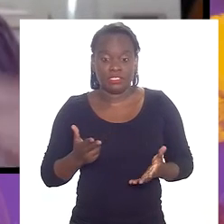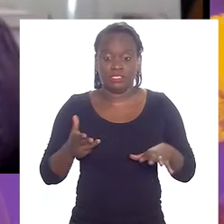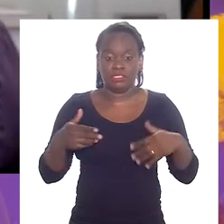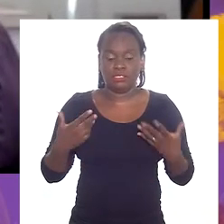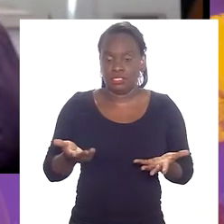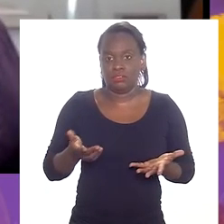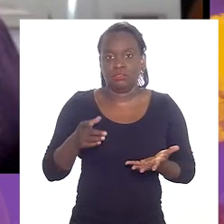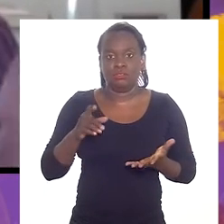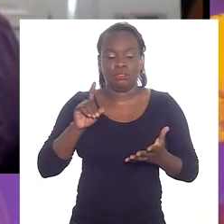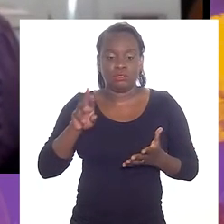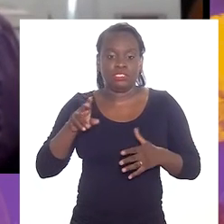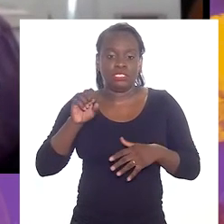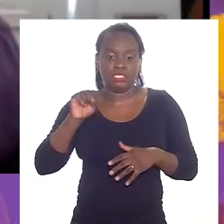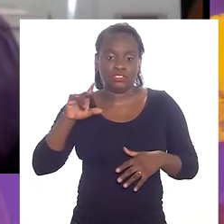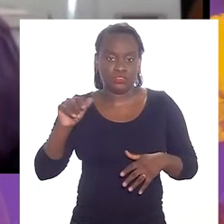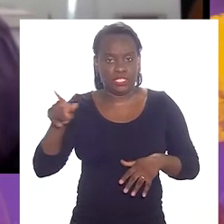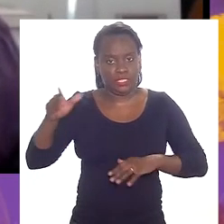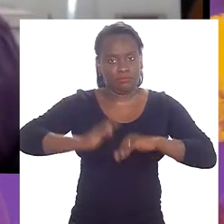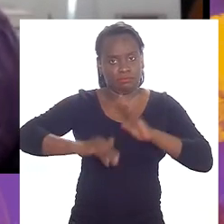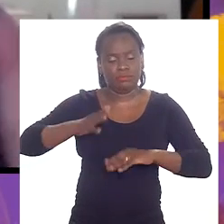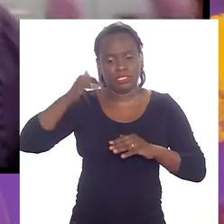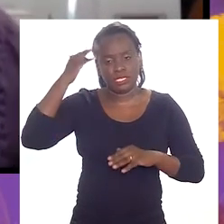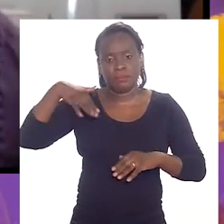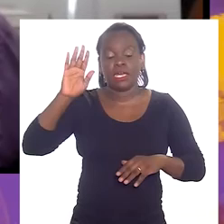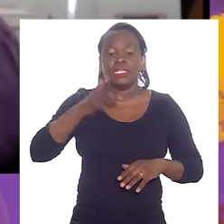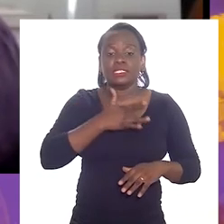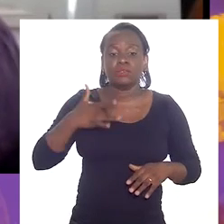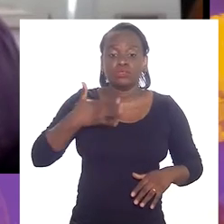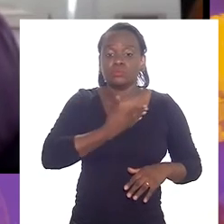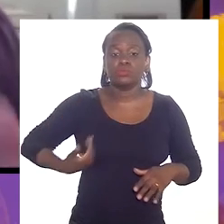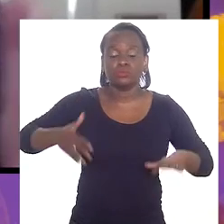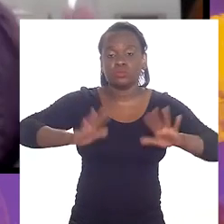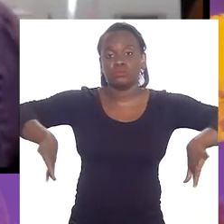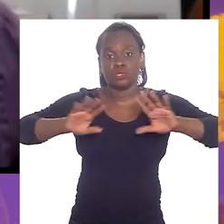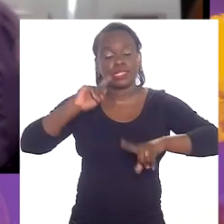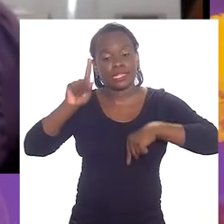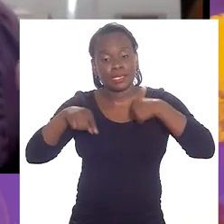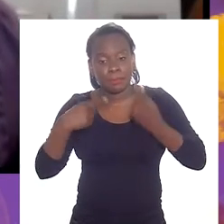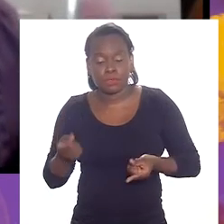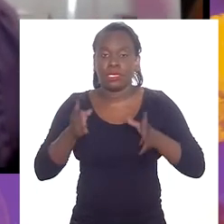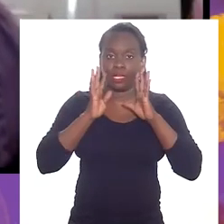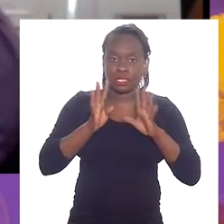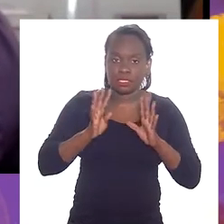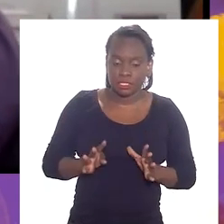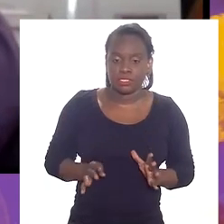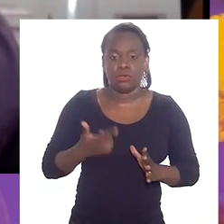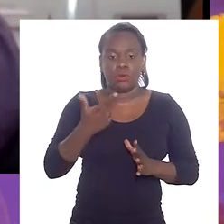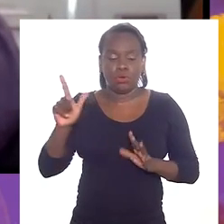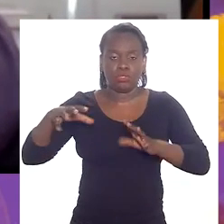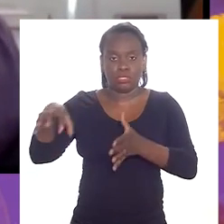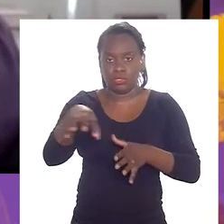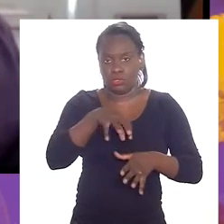parece o Doutor Silvio é um especialista na matéria é saúde pública depois que você vai atender